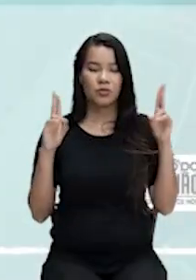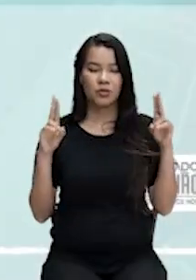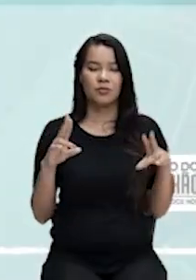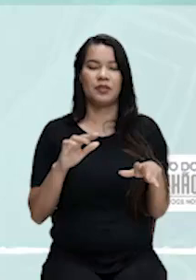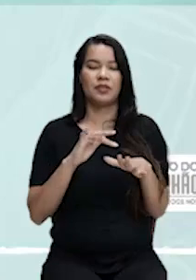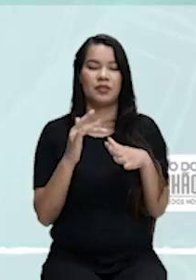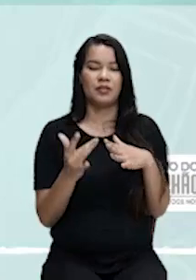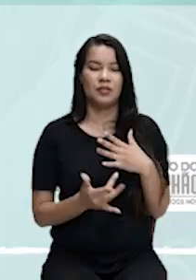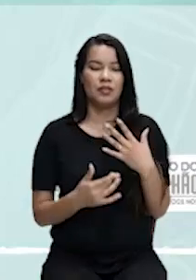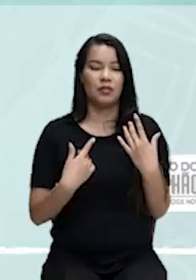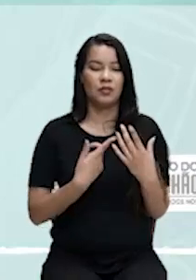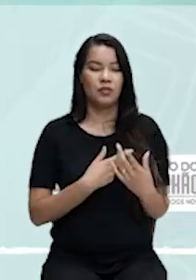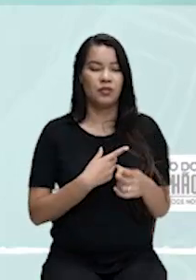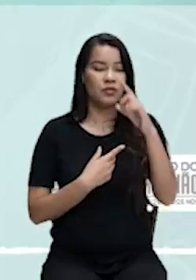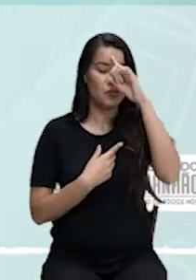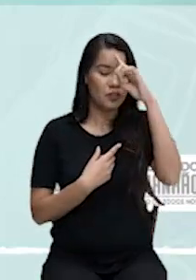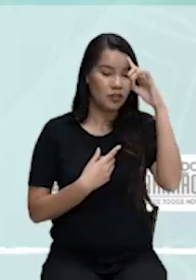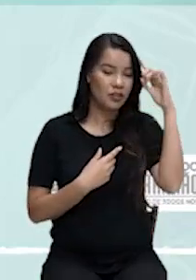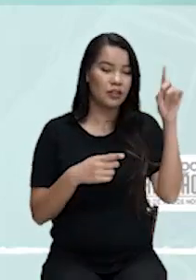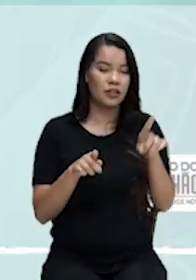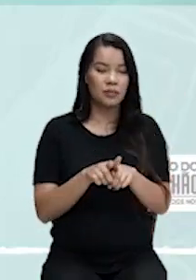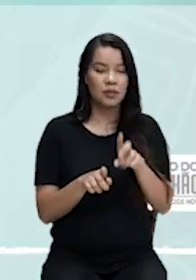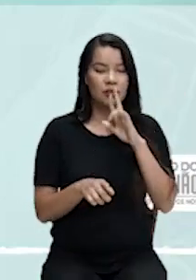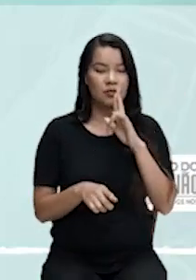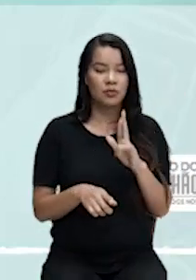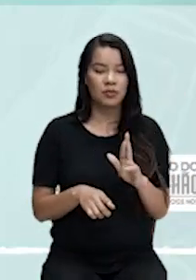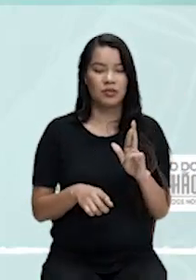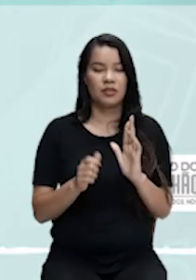dia e resolver também alguns exercícios.